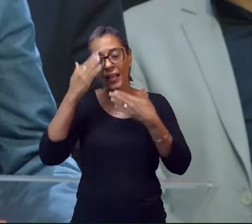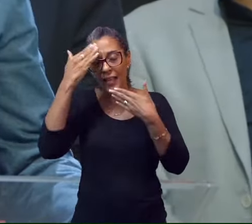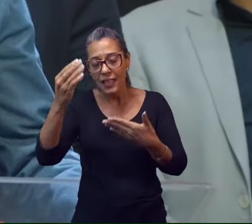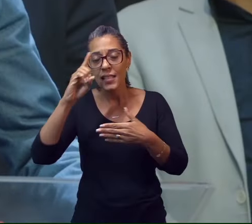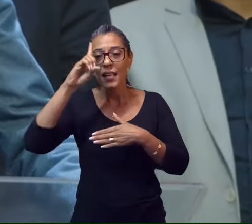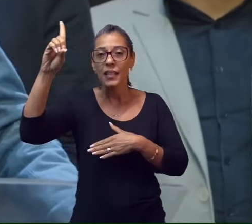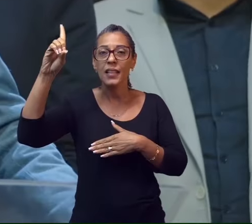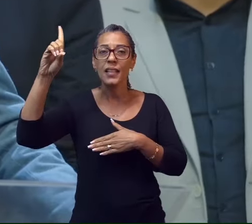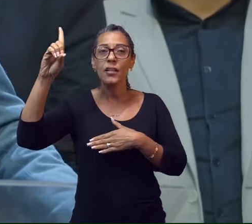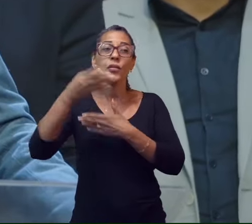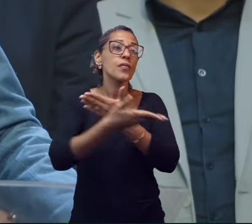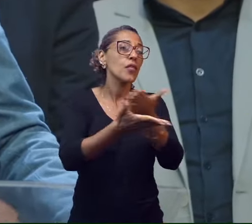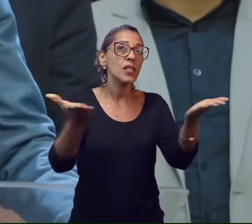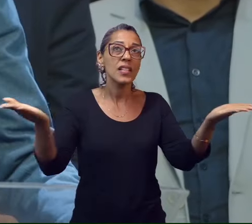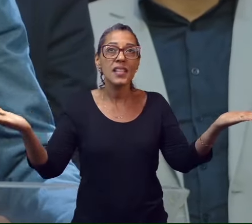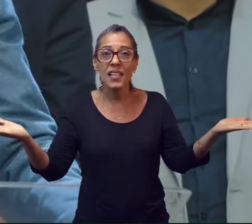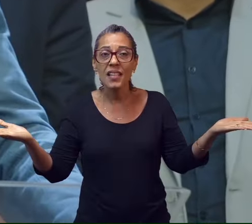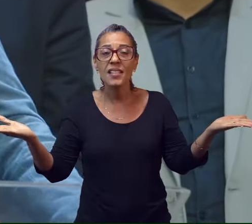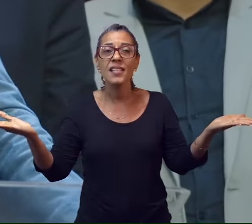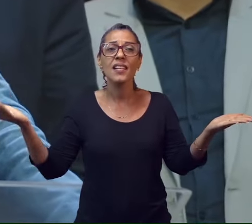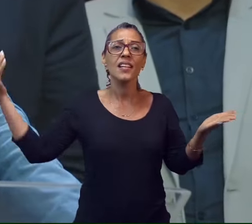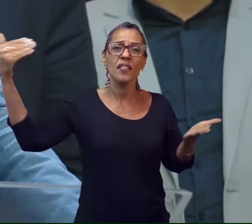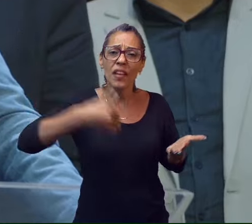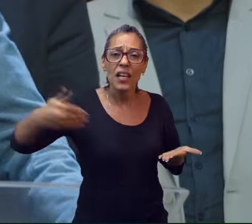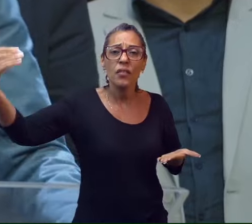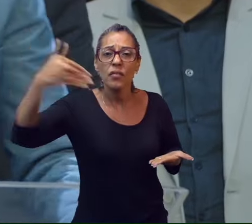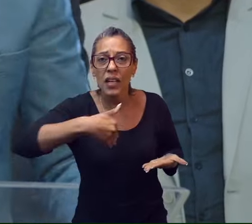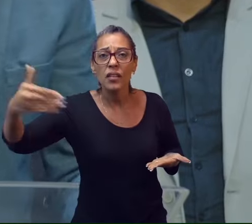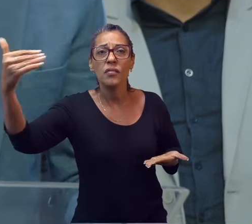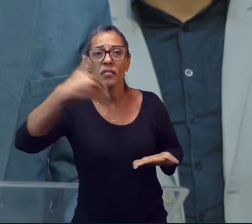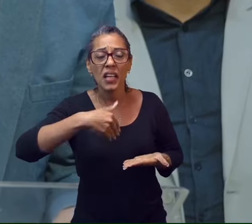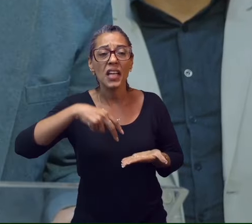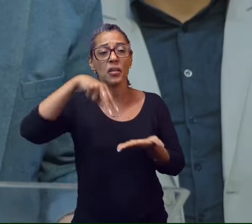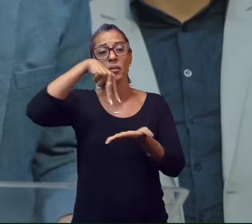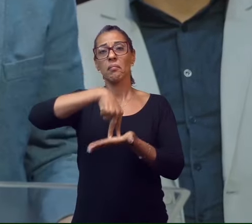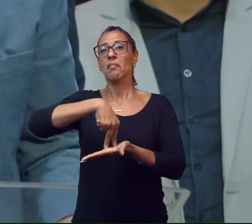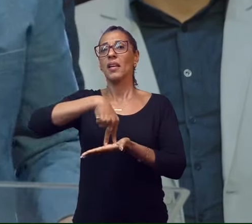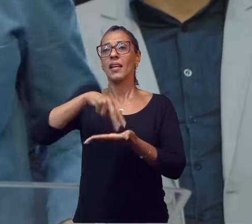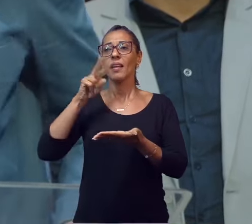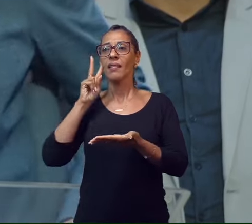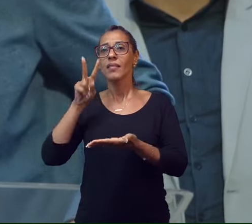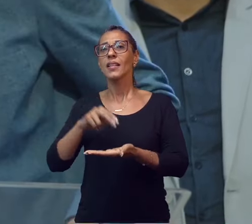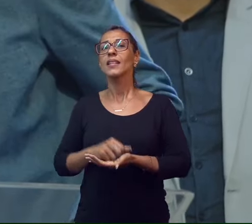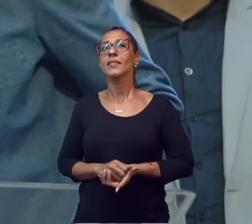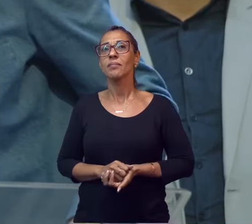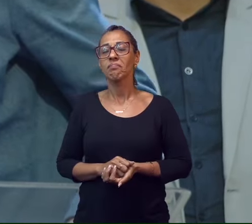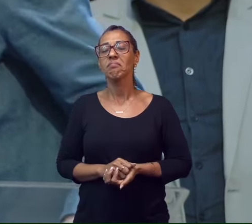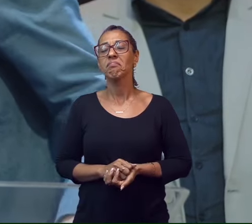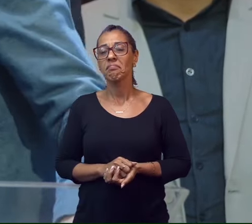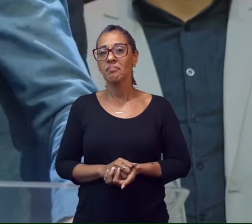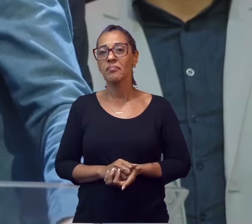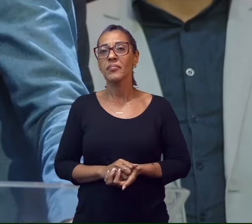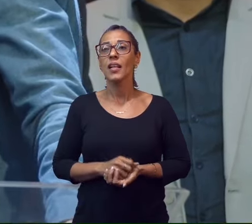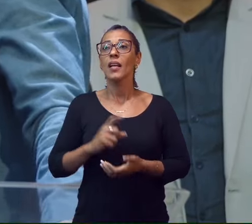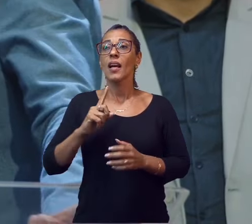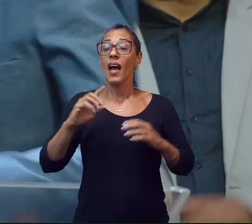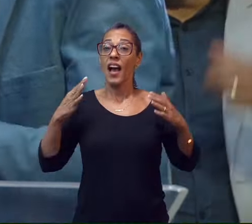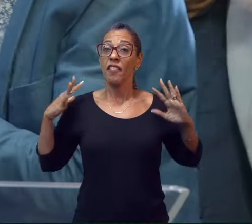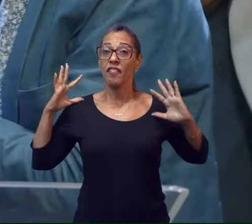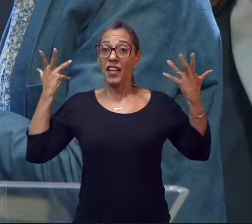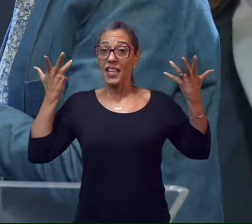que vieram de longe que estão em pé E a festa continua amanhã né Pastor Daniel depois de amanhã amanhã